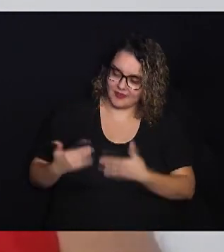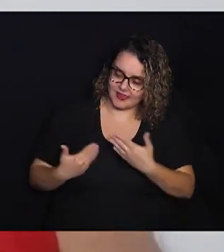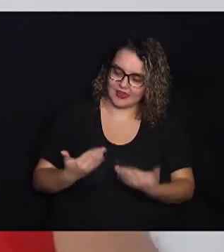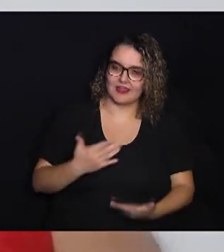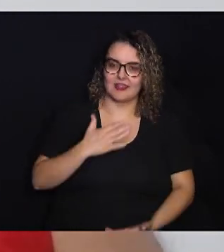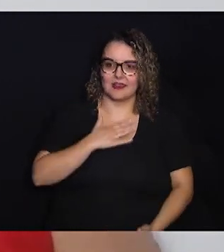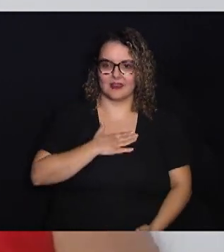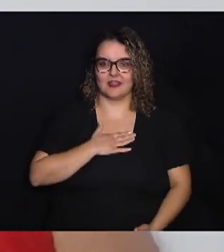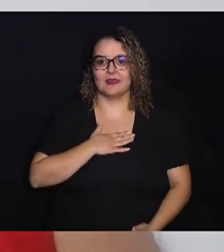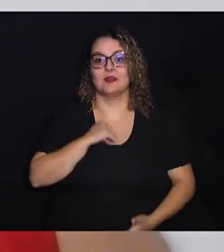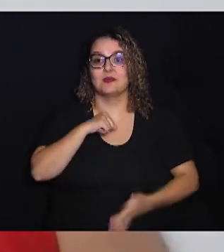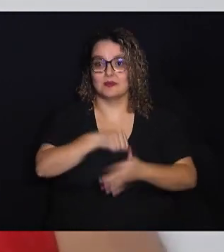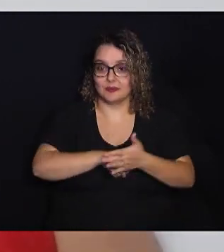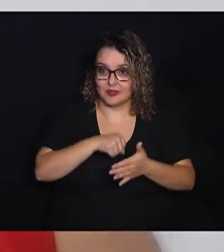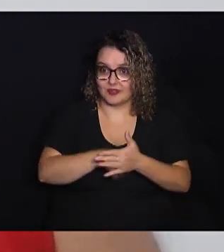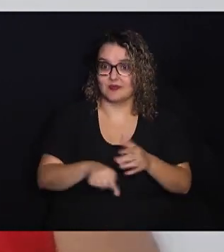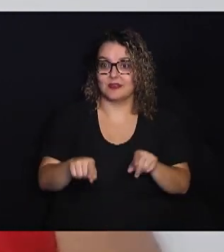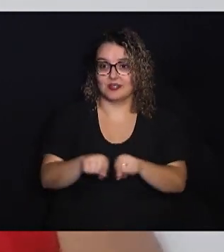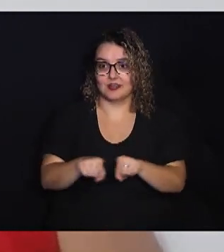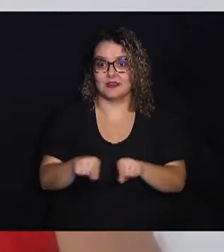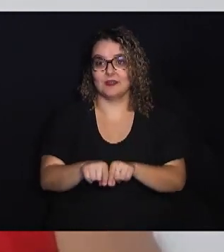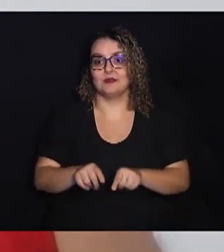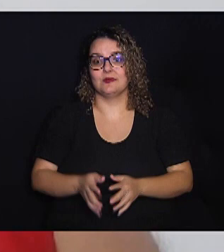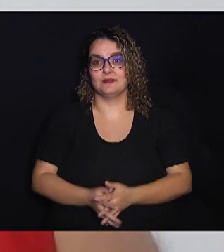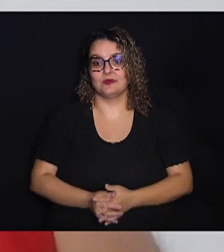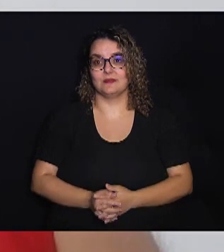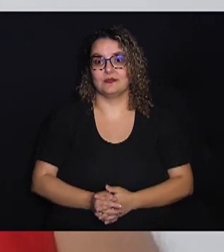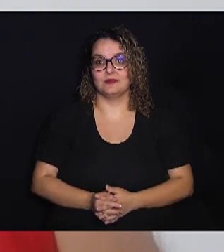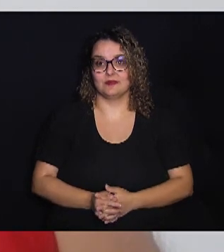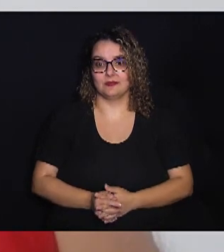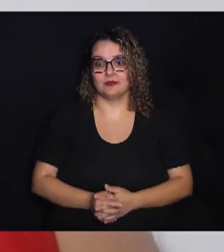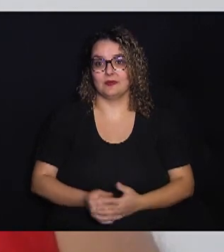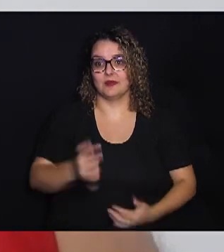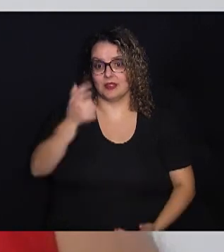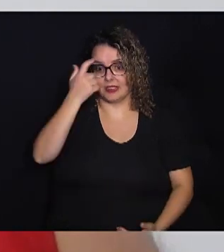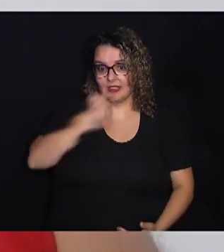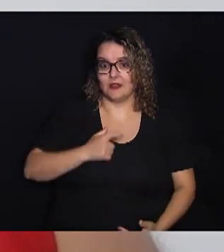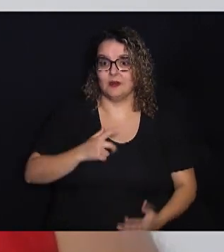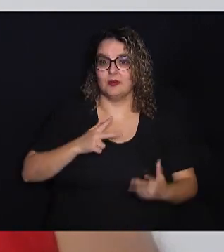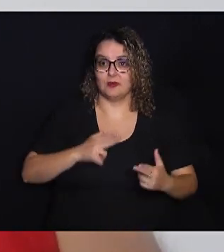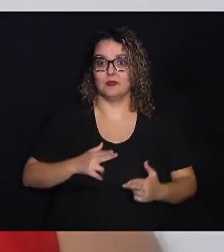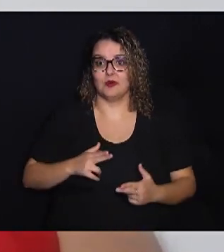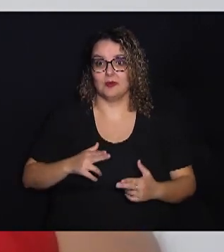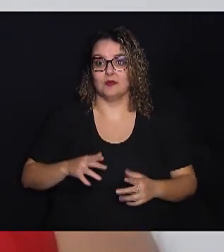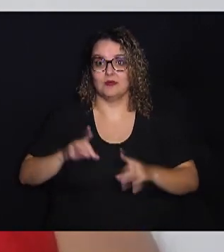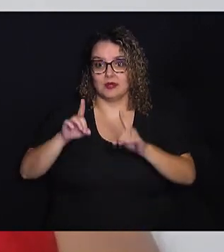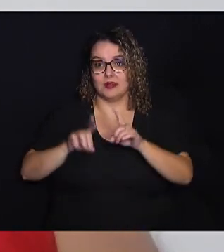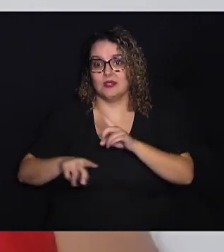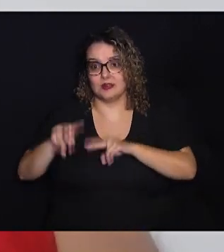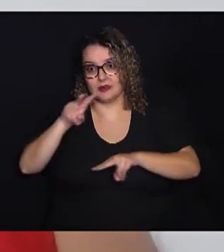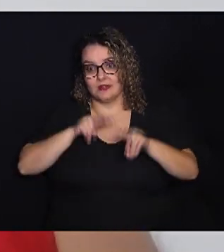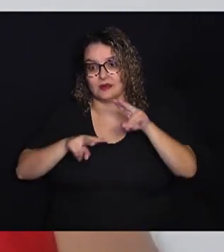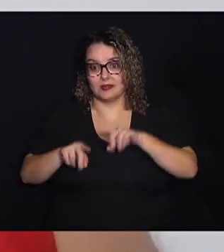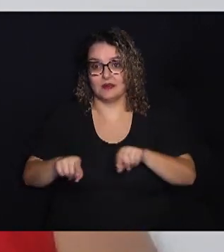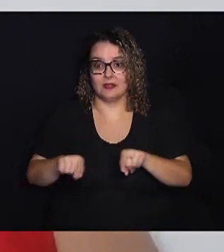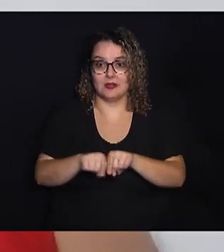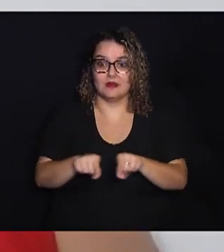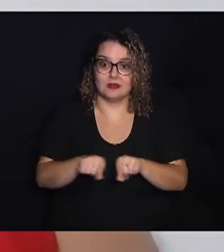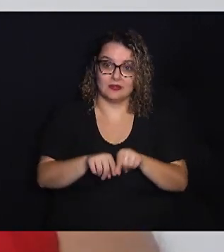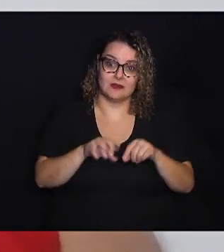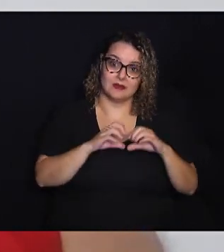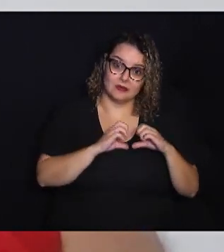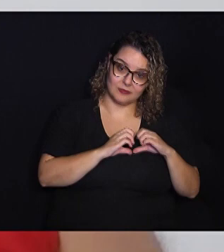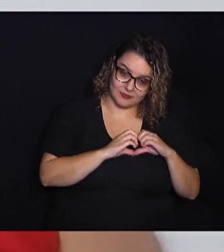minha batalha também. Eu, como deficiente visual, também passei a amar